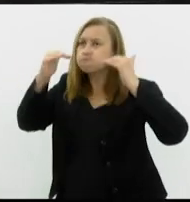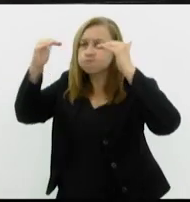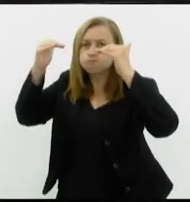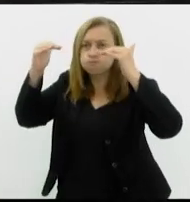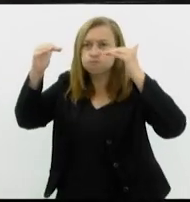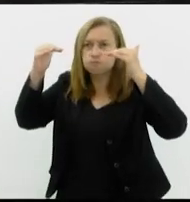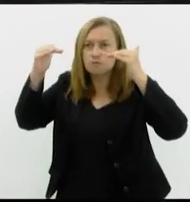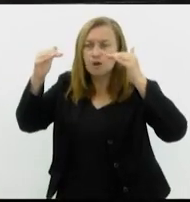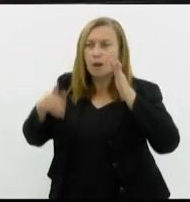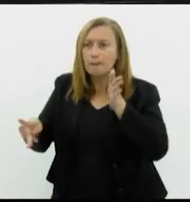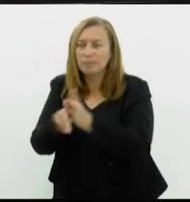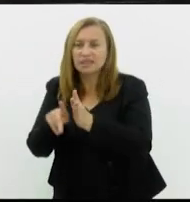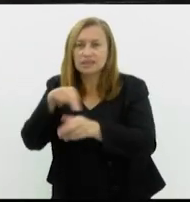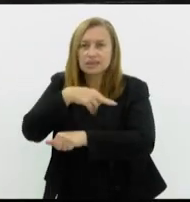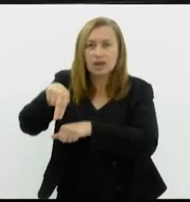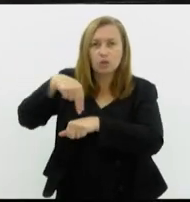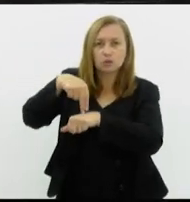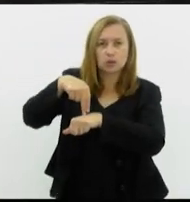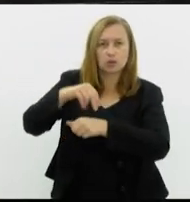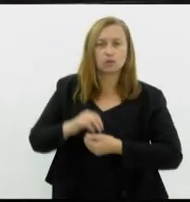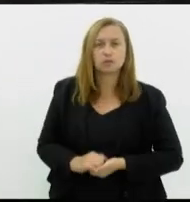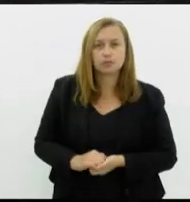for da União.